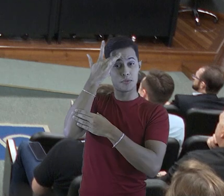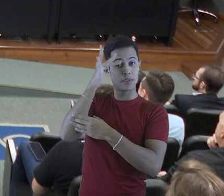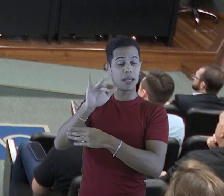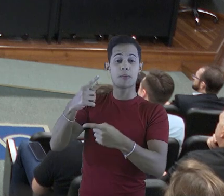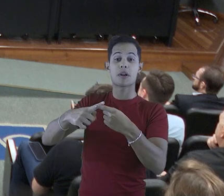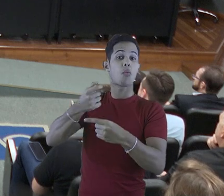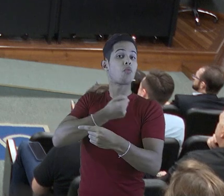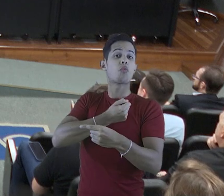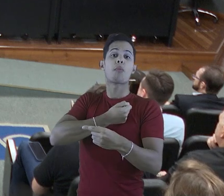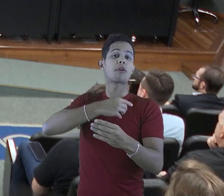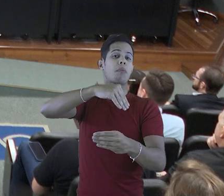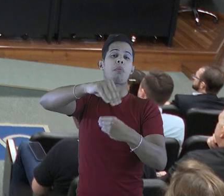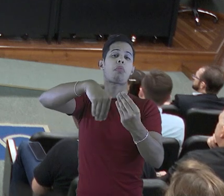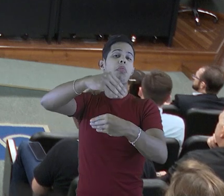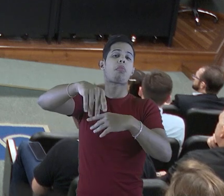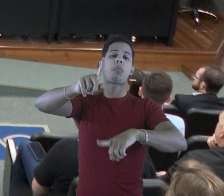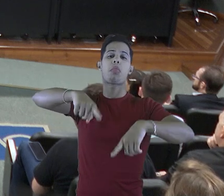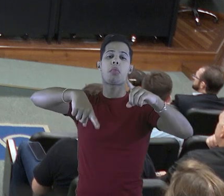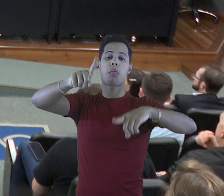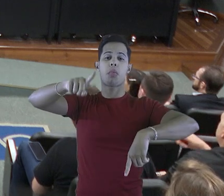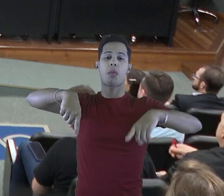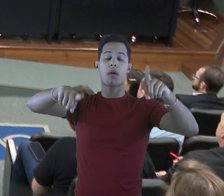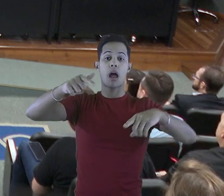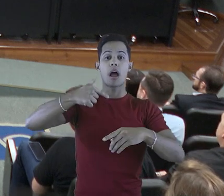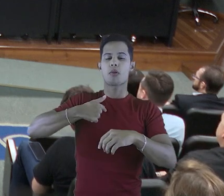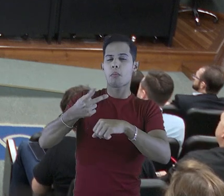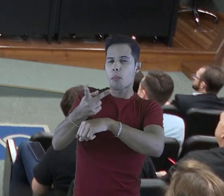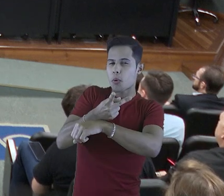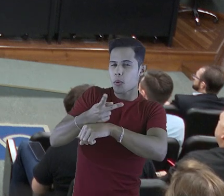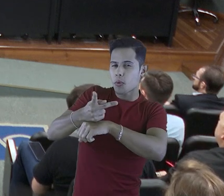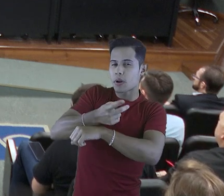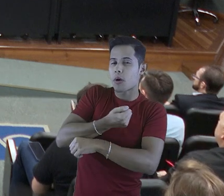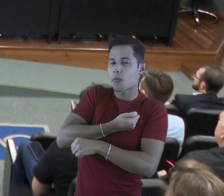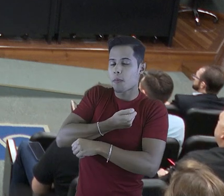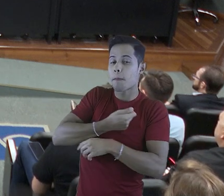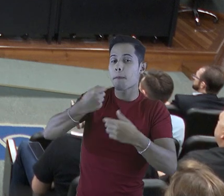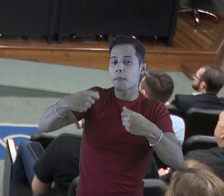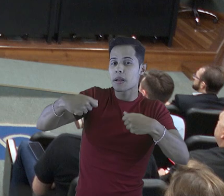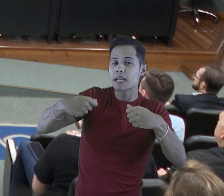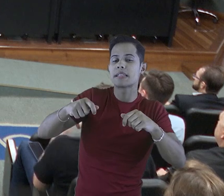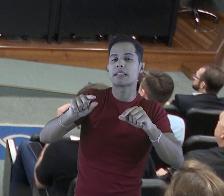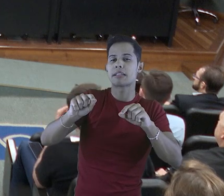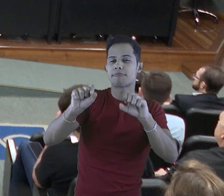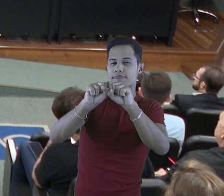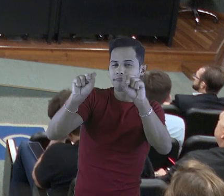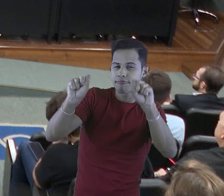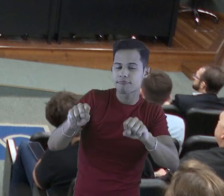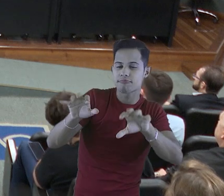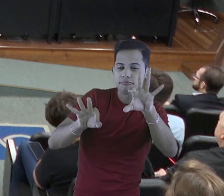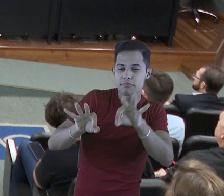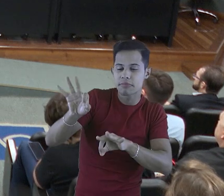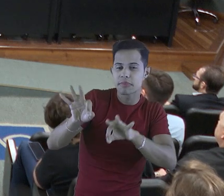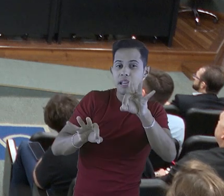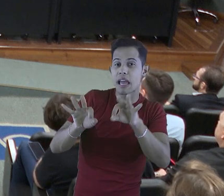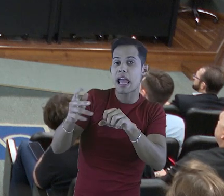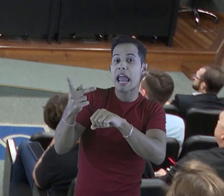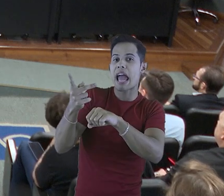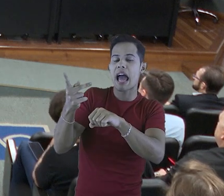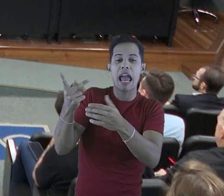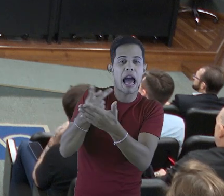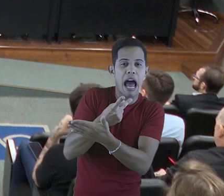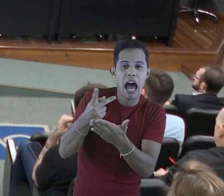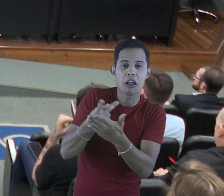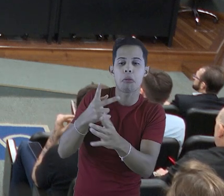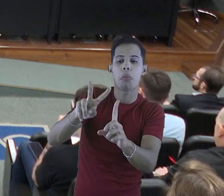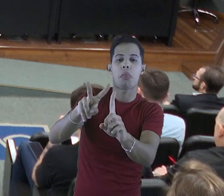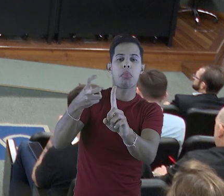número aleatório. Para eu buscar esse número, eu tenho que ter ali mecanismos, na maioria das vezes, ilícitos. Eu preciso de um hacker para